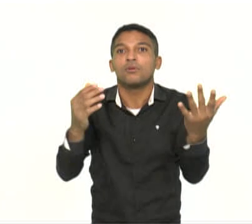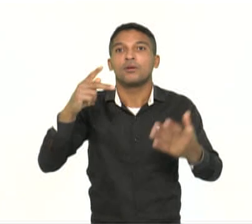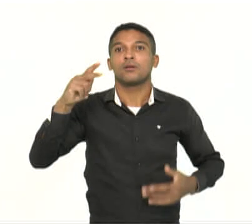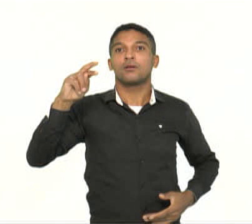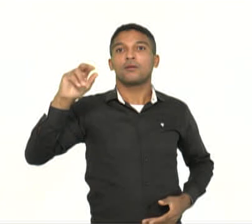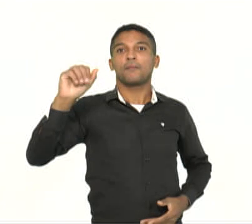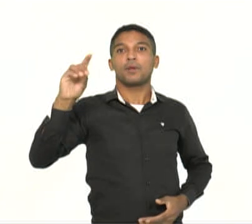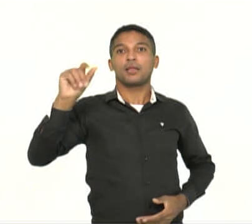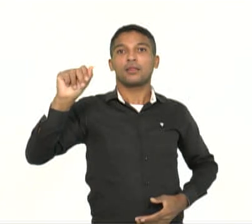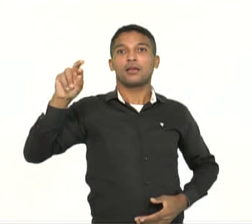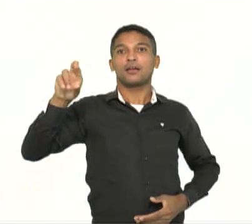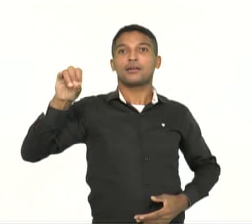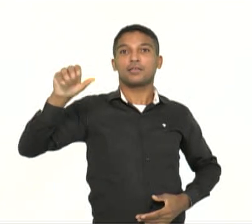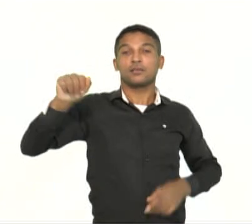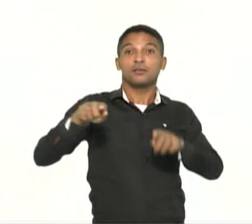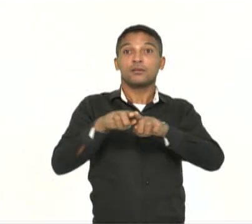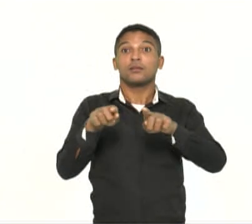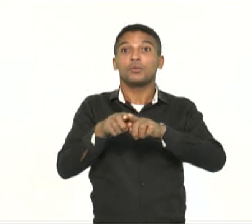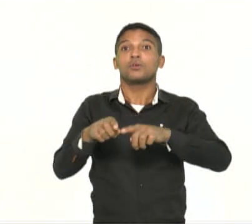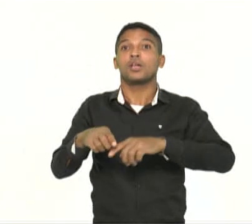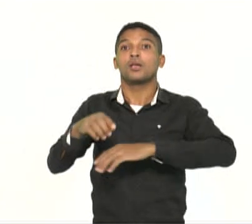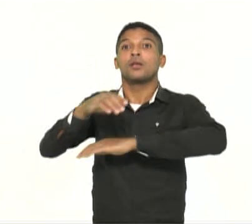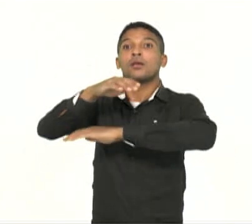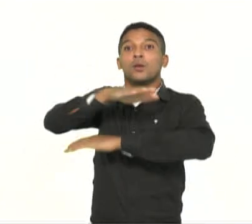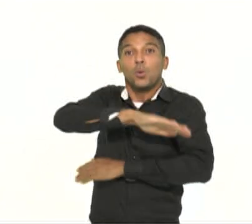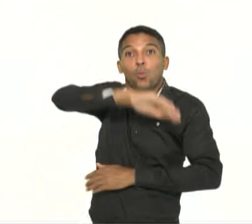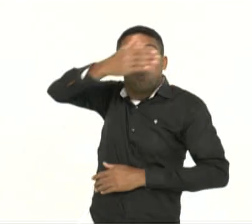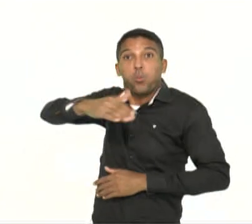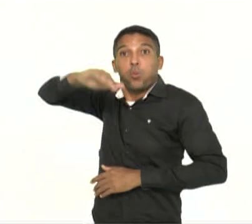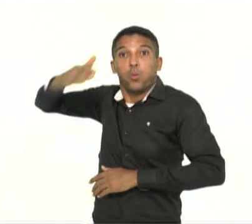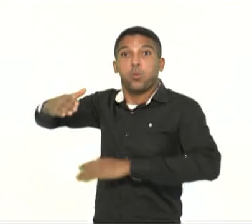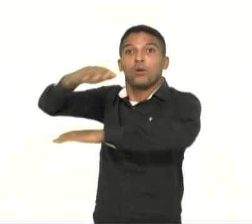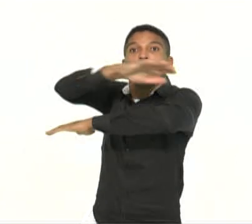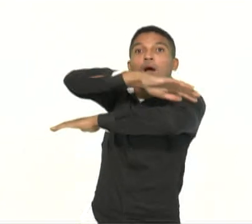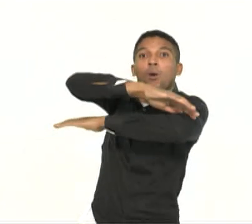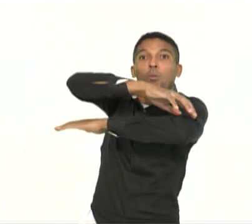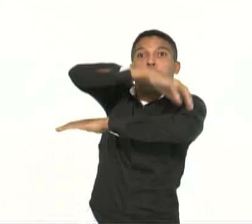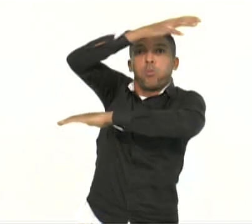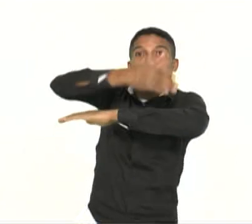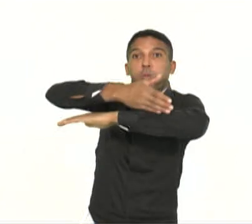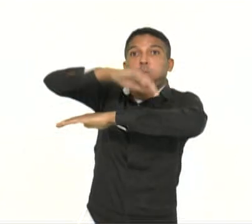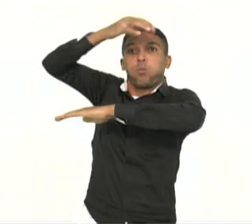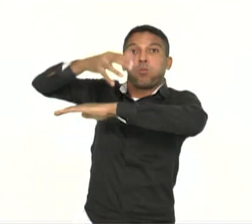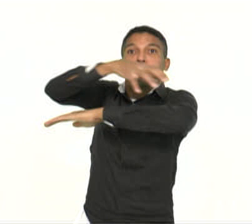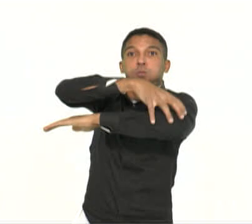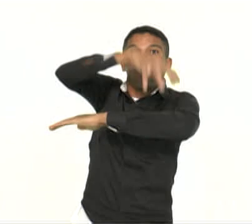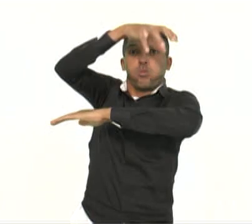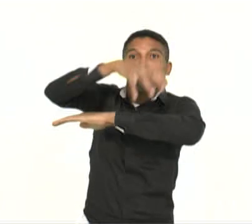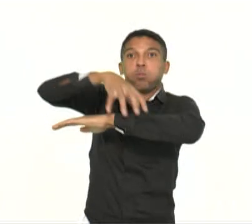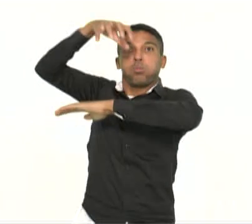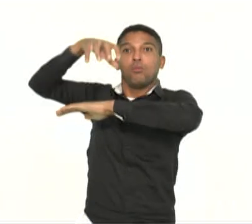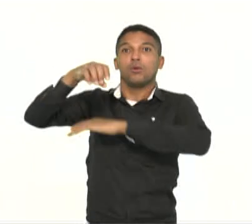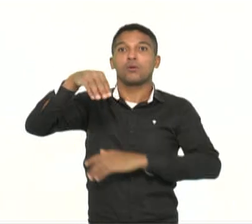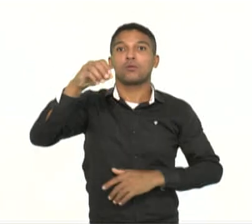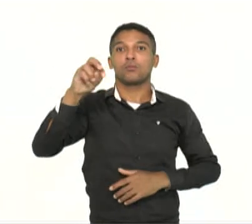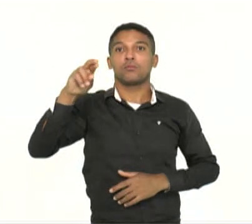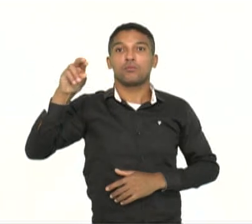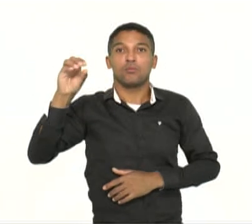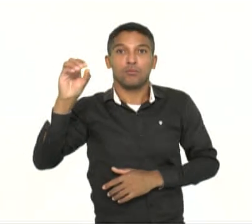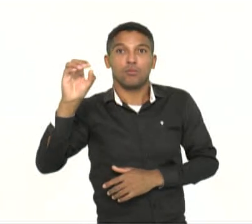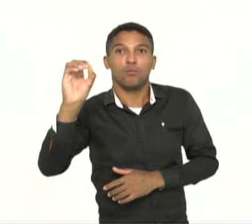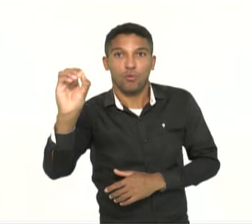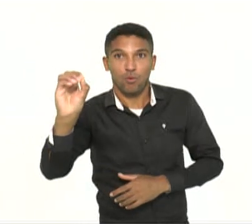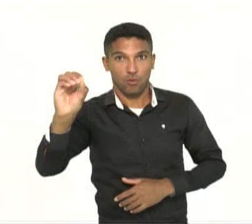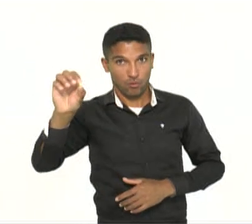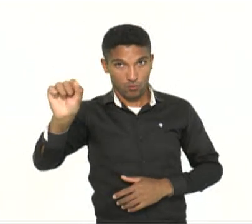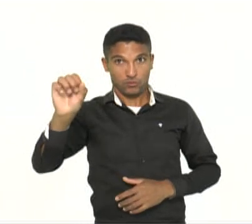mais é do que uma classificação geográfica que engloba aspectos naturais como clima, hidrografia, vegetação, relevo e solo, que